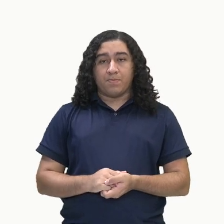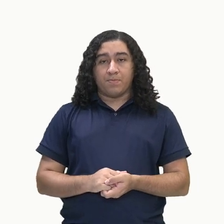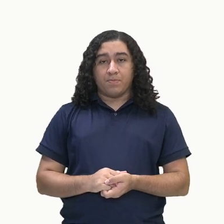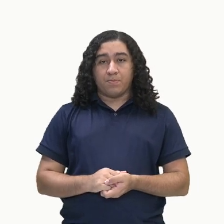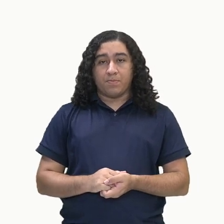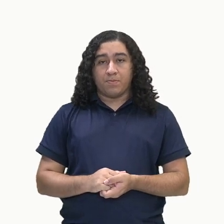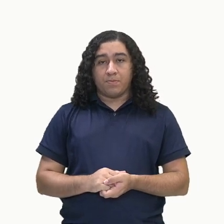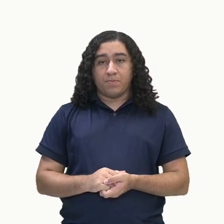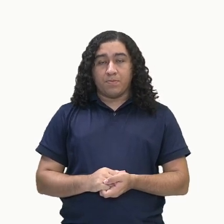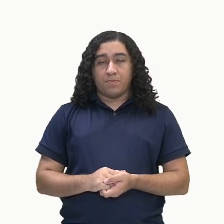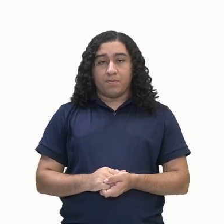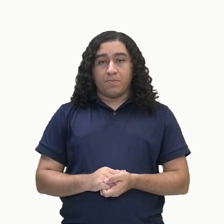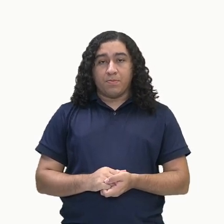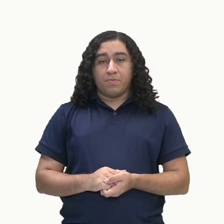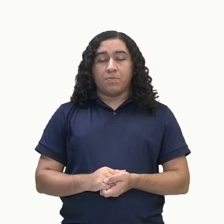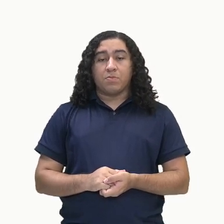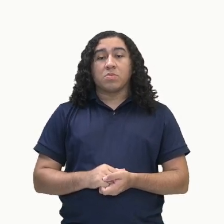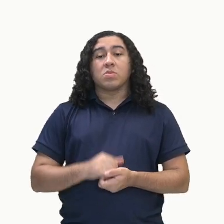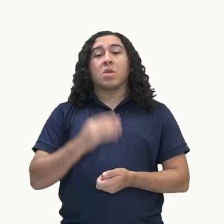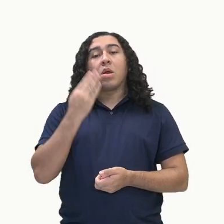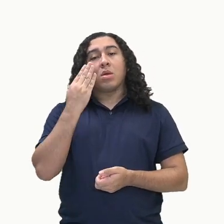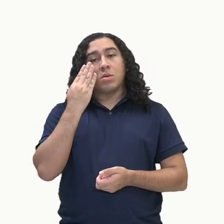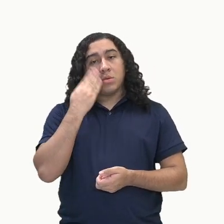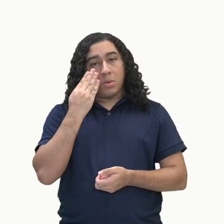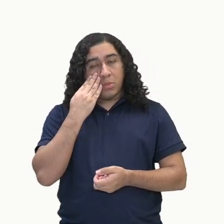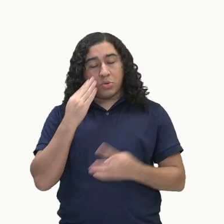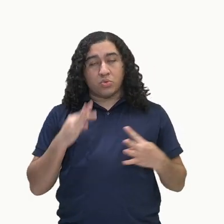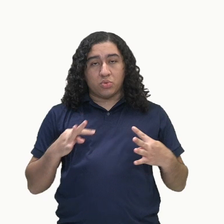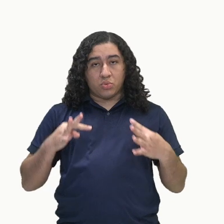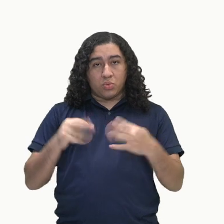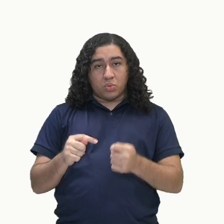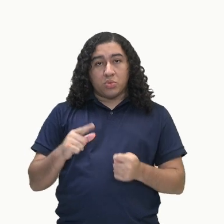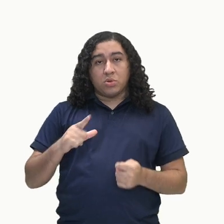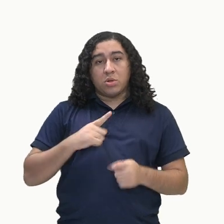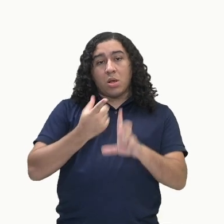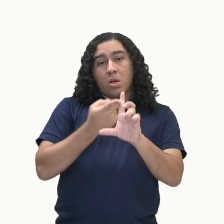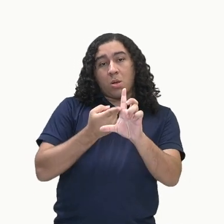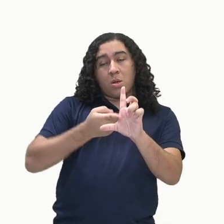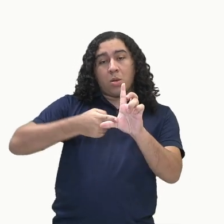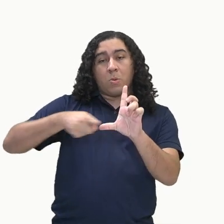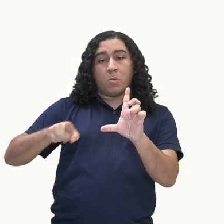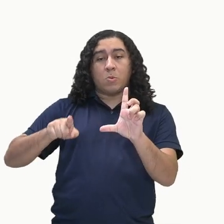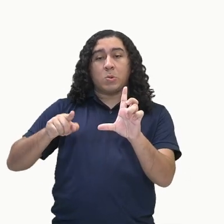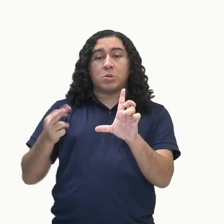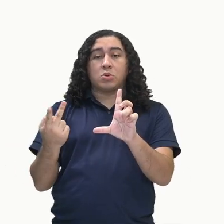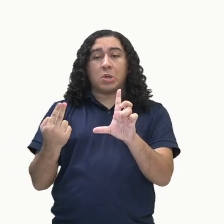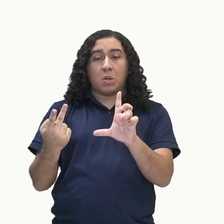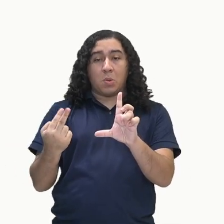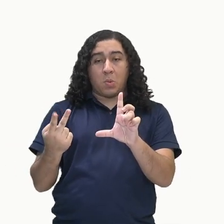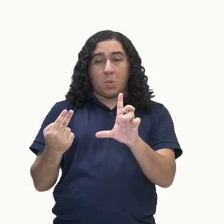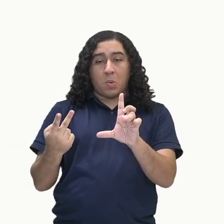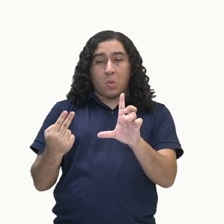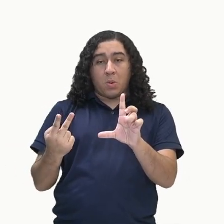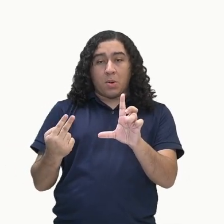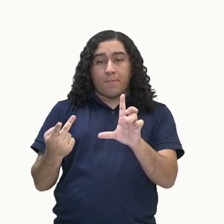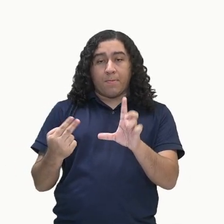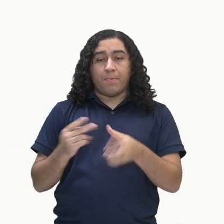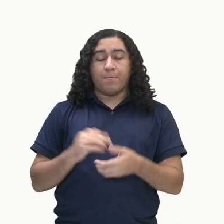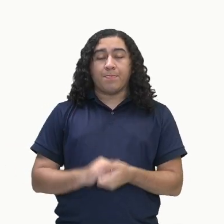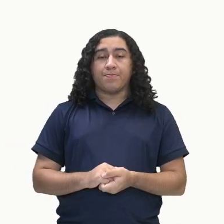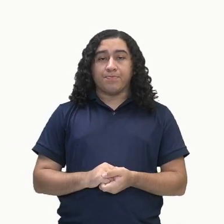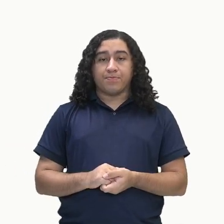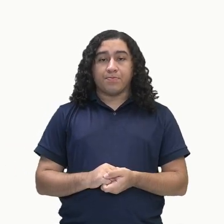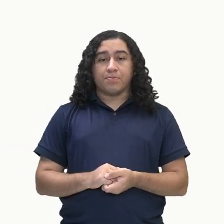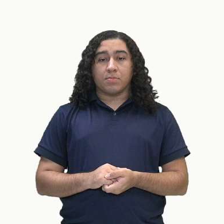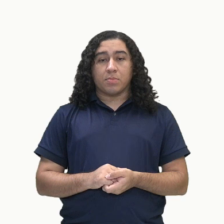mesma medida, ou seja, todos eles possuem ângulos congruentes. Qual deles é